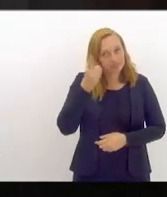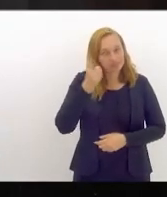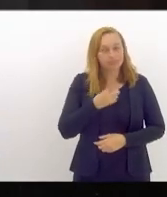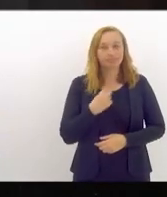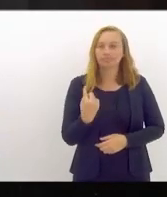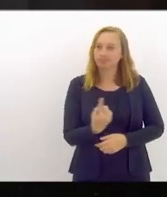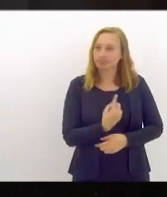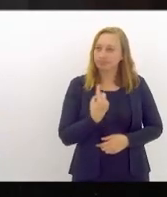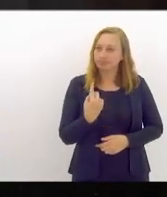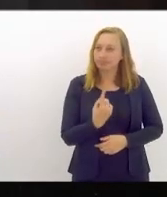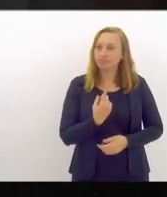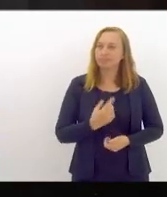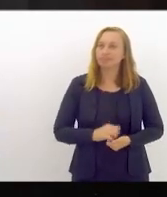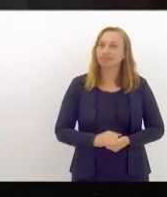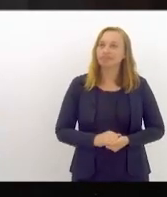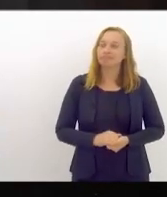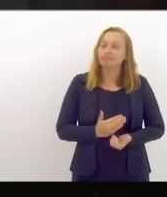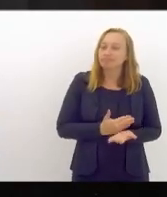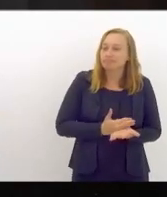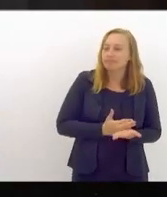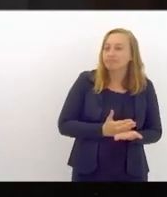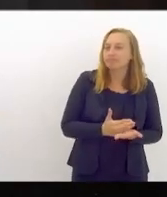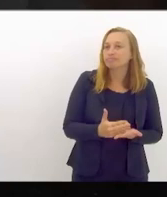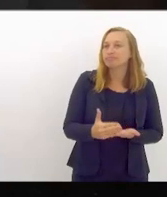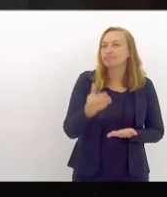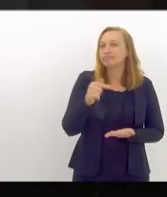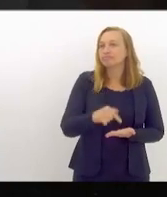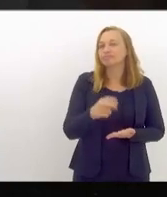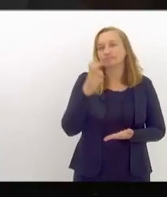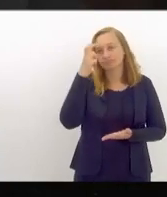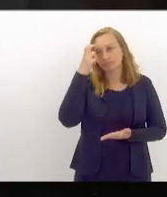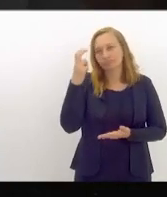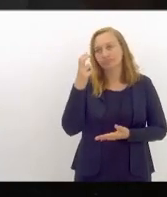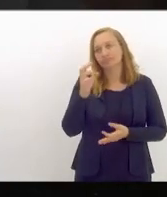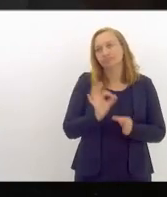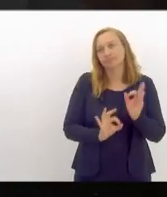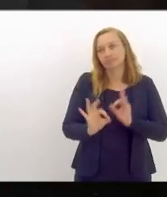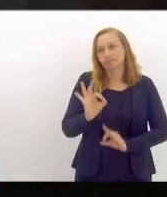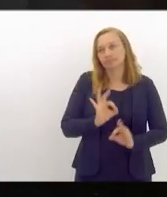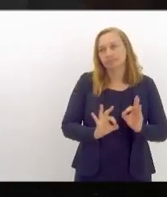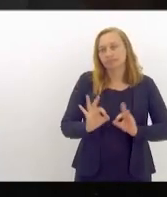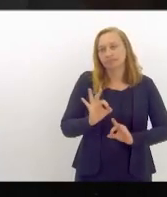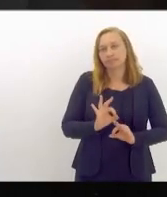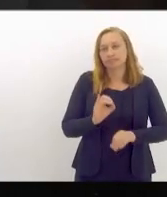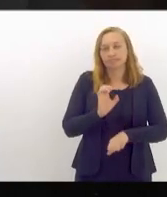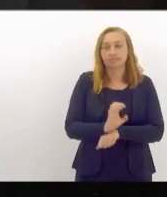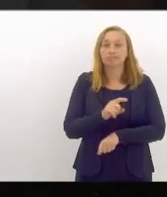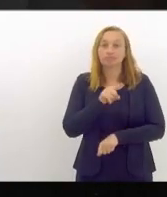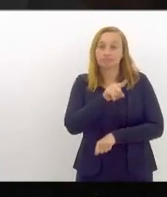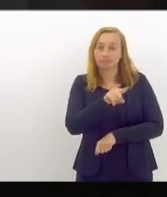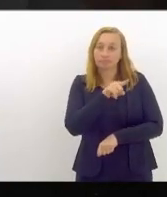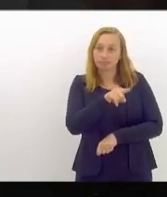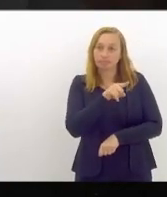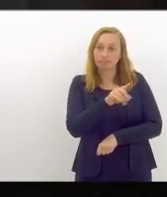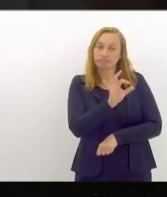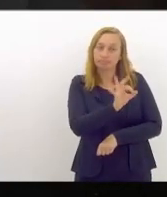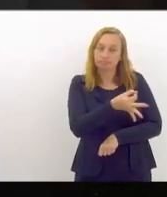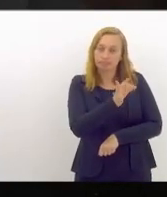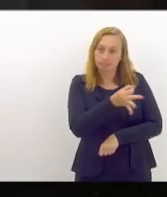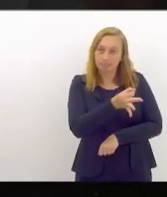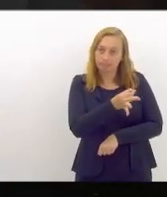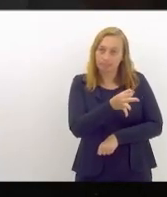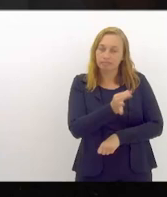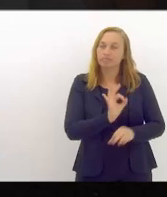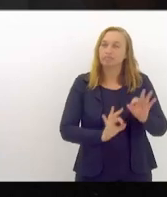esteja é iniciando aqui uma cultura de planejamento no estado porque essa ferramenta é exatamente uma ferramenta